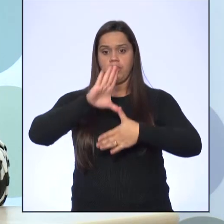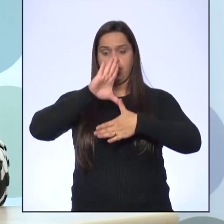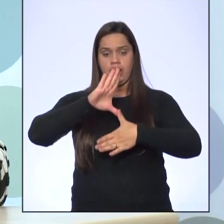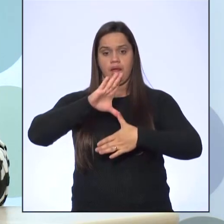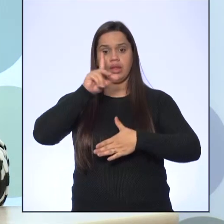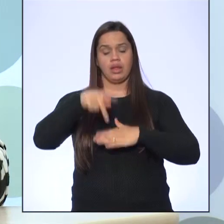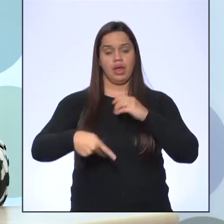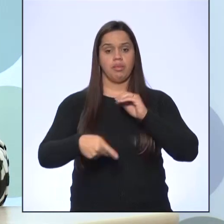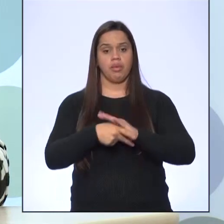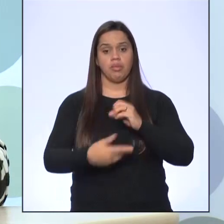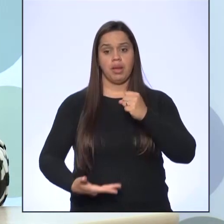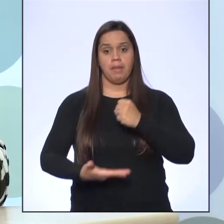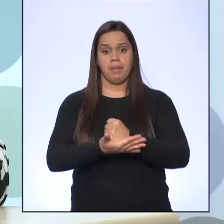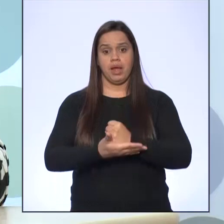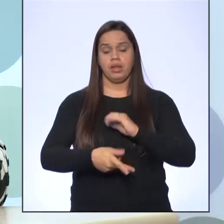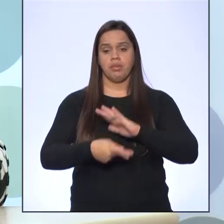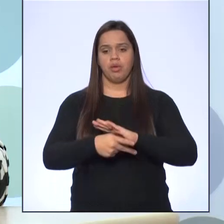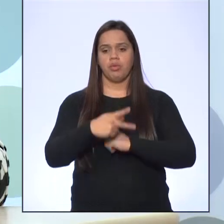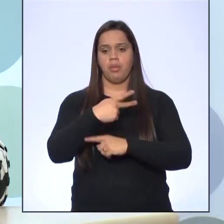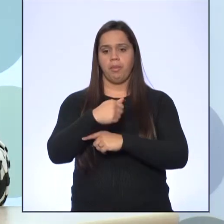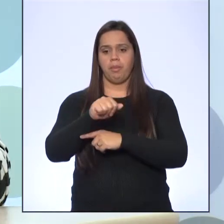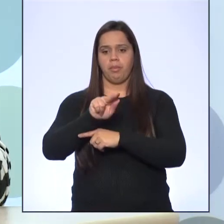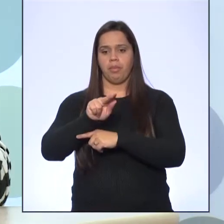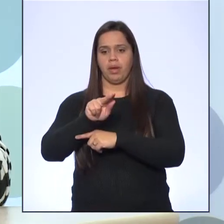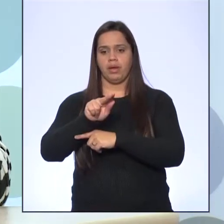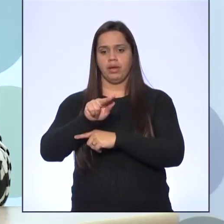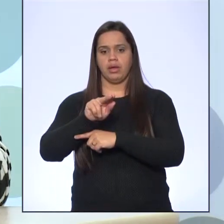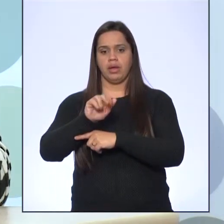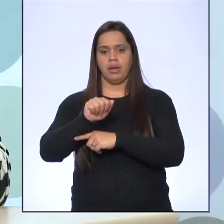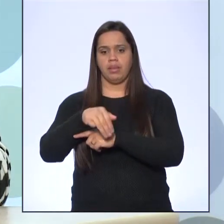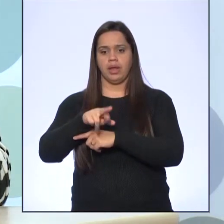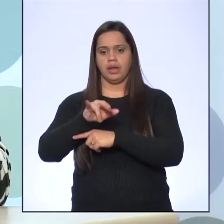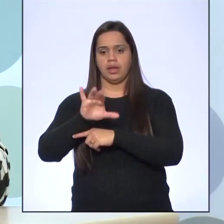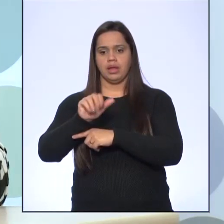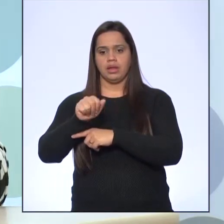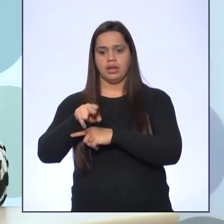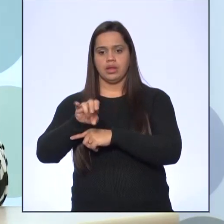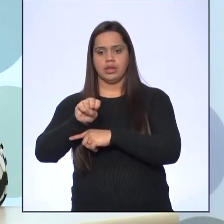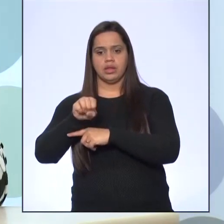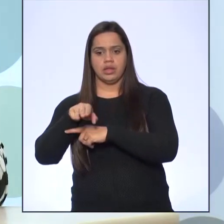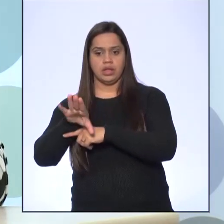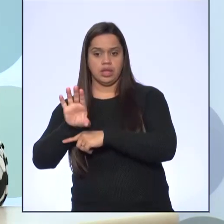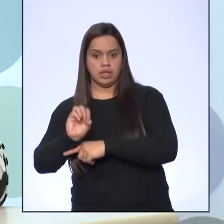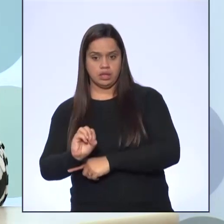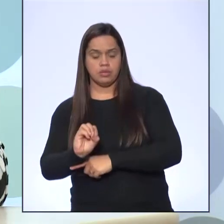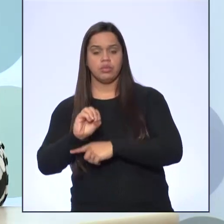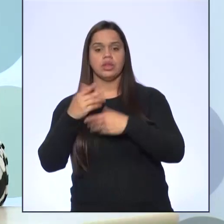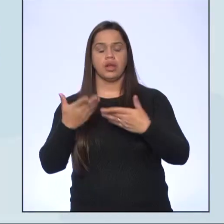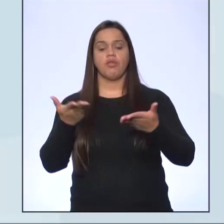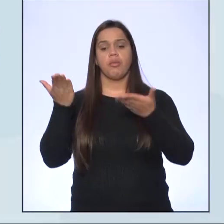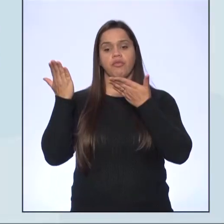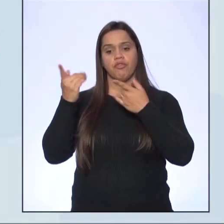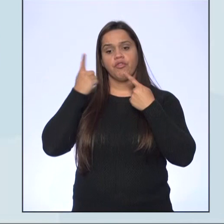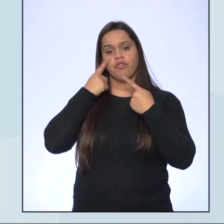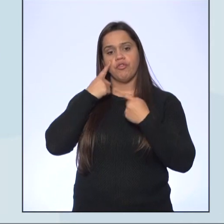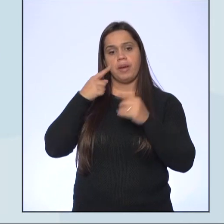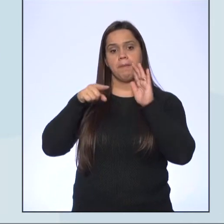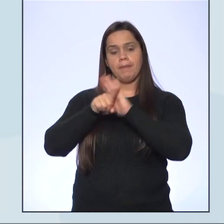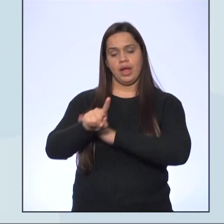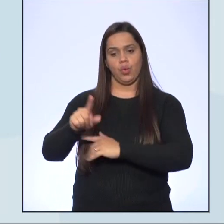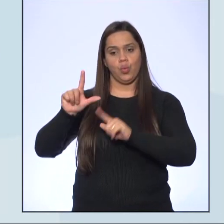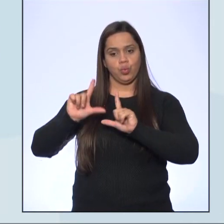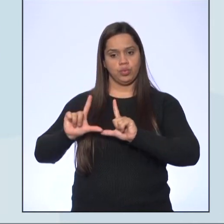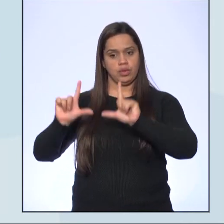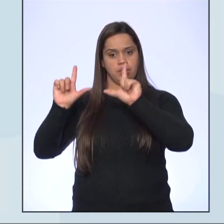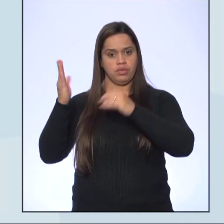Está na base dessa ideia do pan-americanismo. Bom, coloca aí na tela a perguntinha para eles.